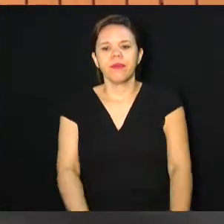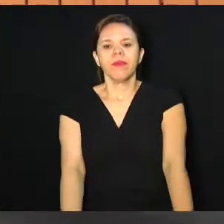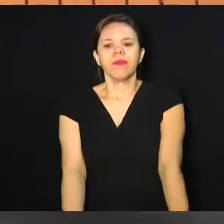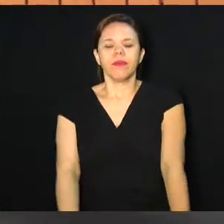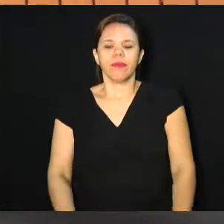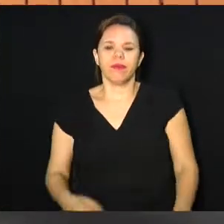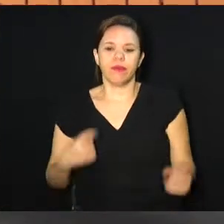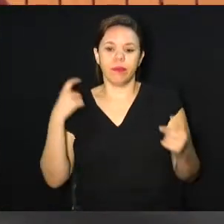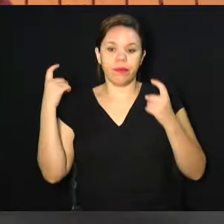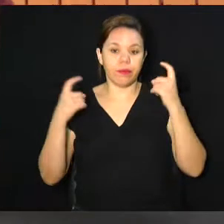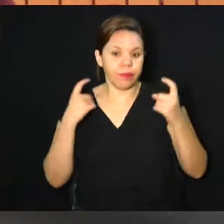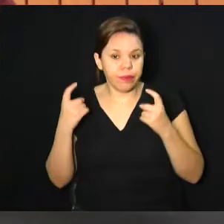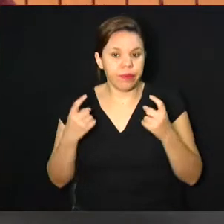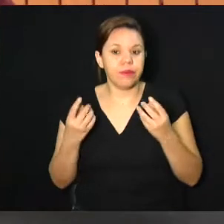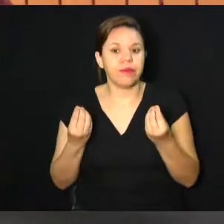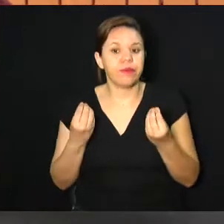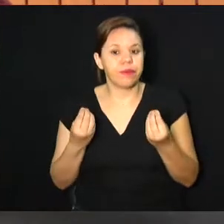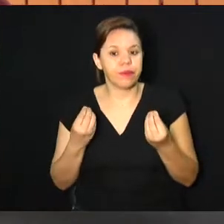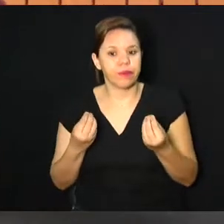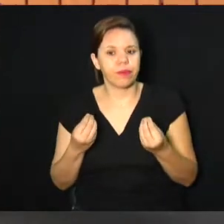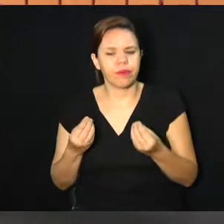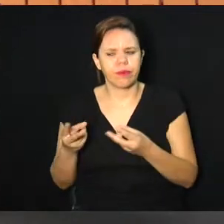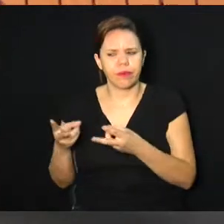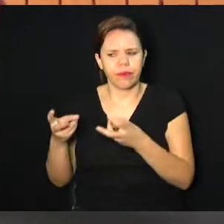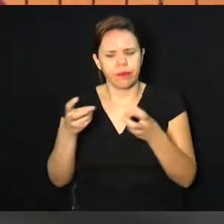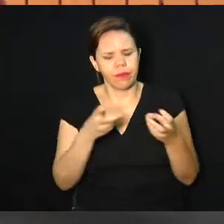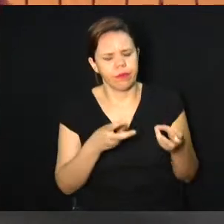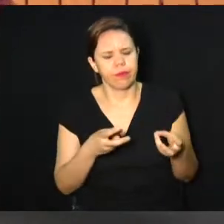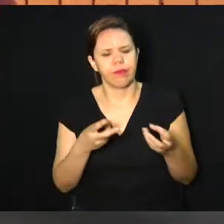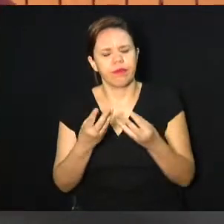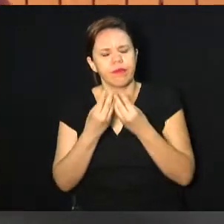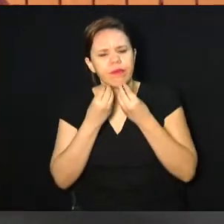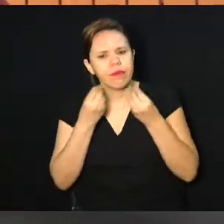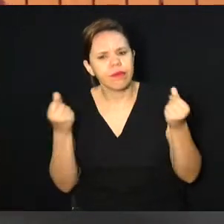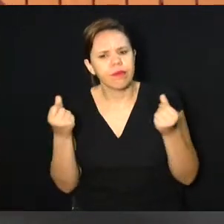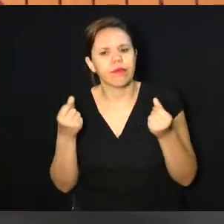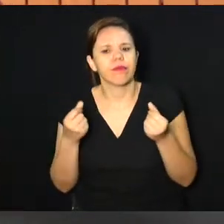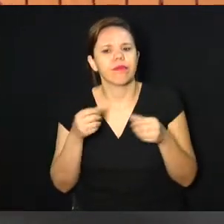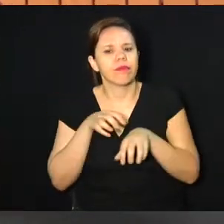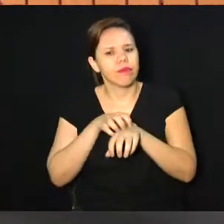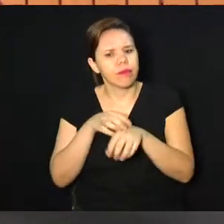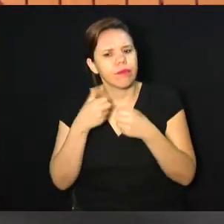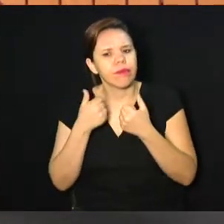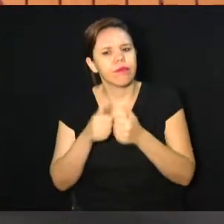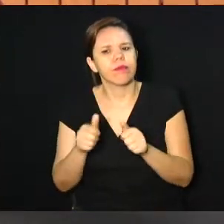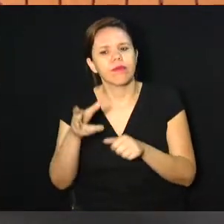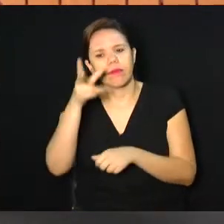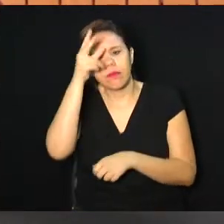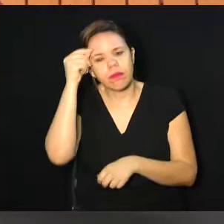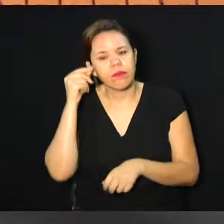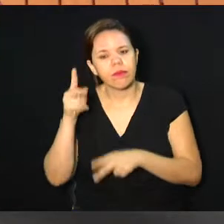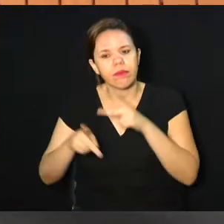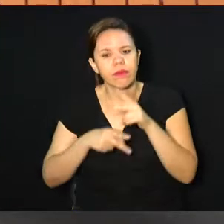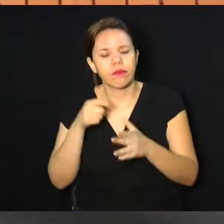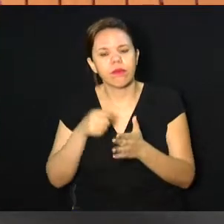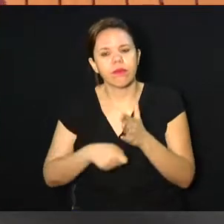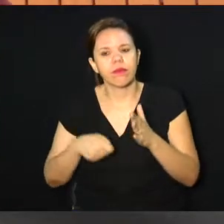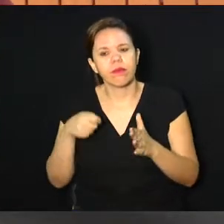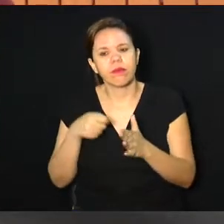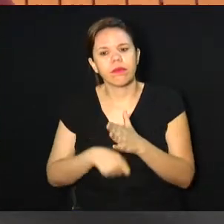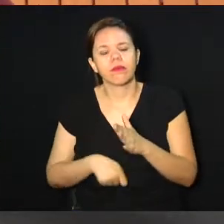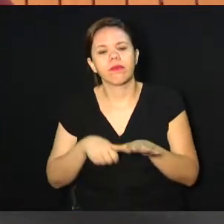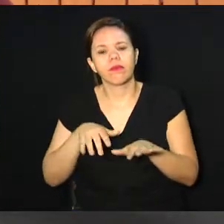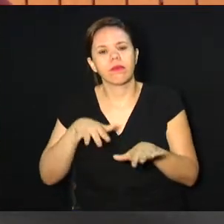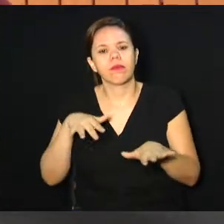preocupado com a percepção da qualidade do transporte público, porque nas manifestações de imprensa,